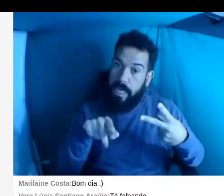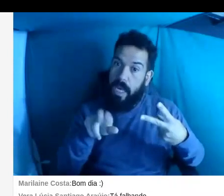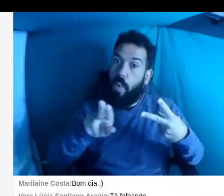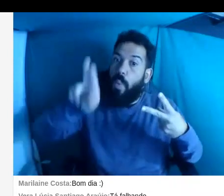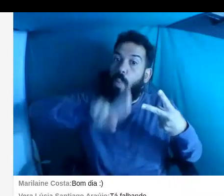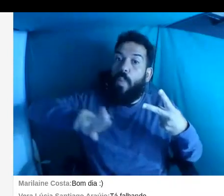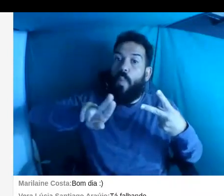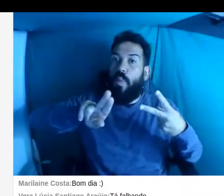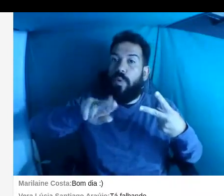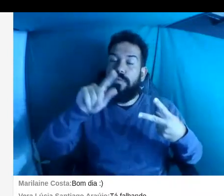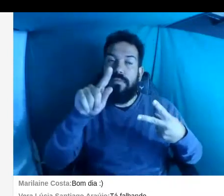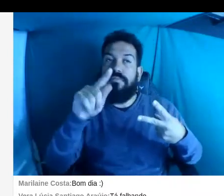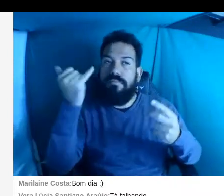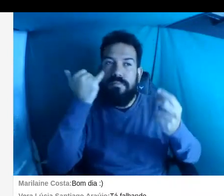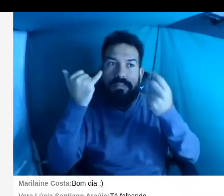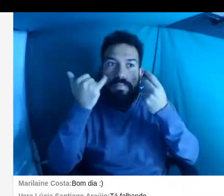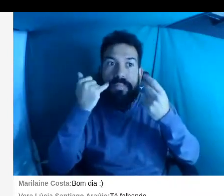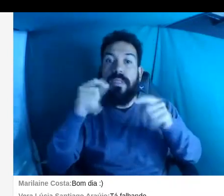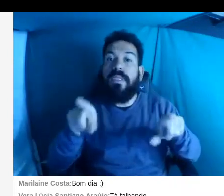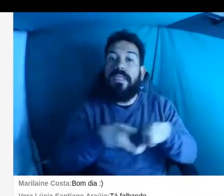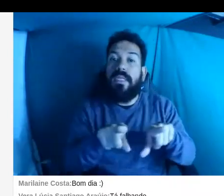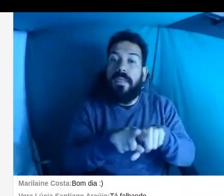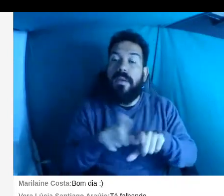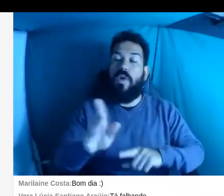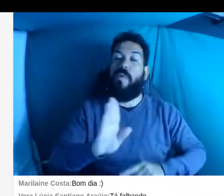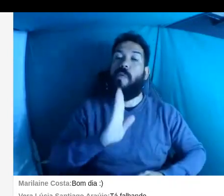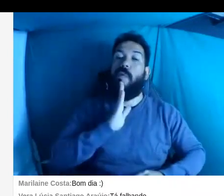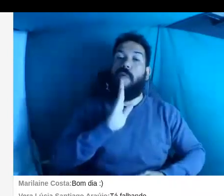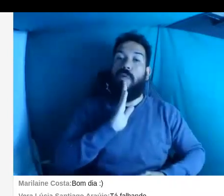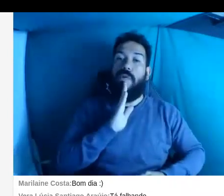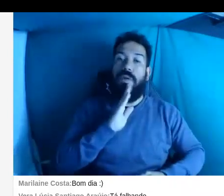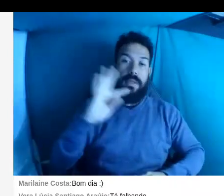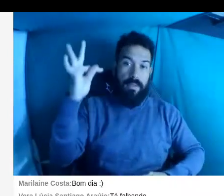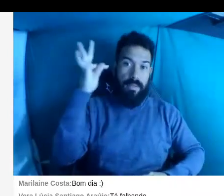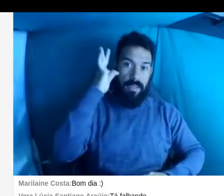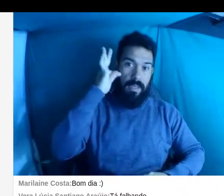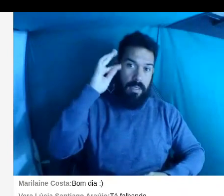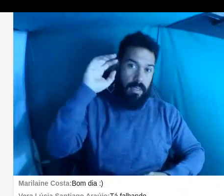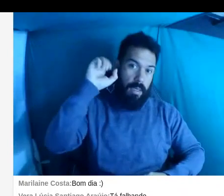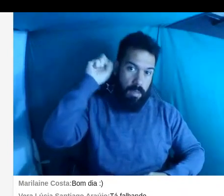tempo, conhecedor da técnica de audiodescrição.